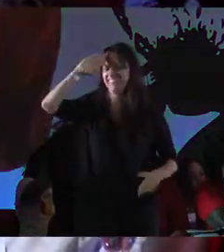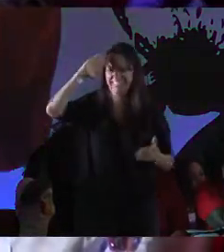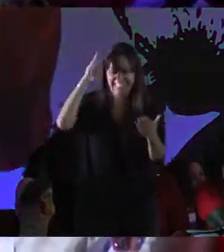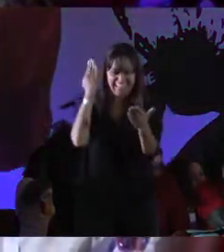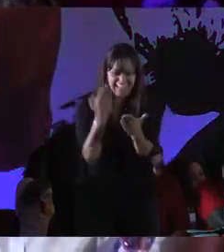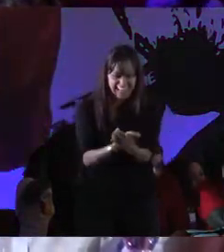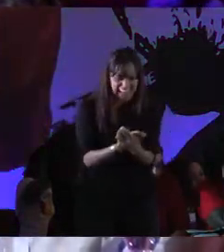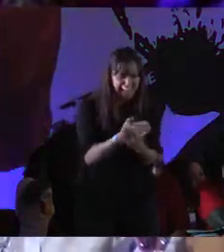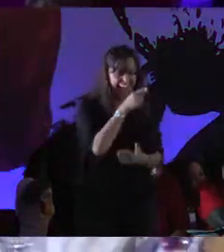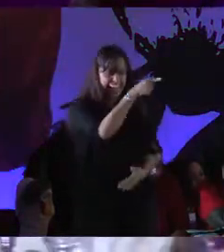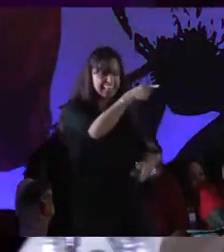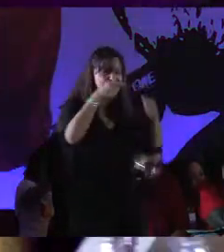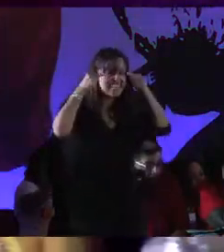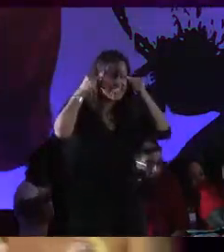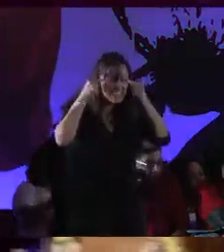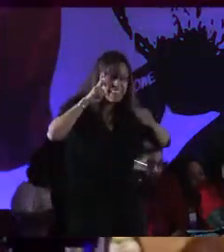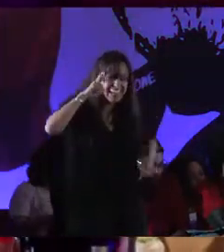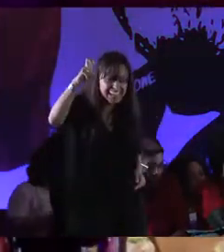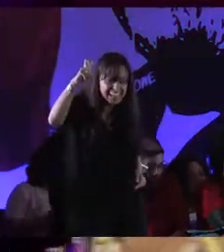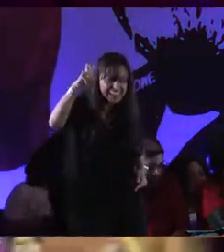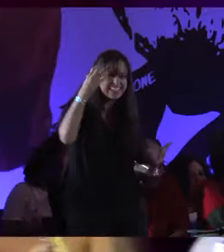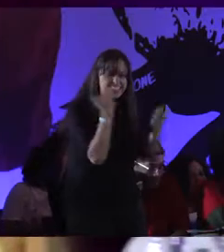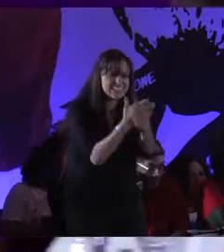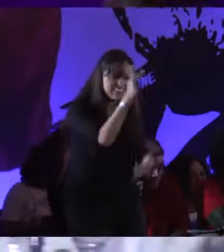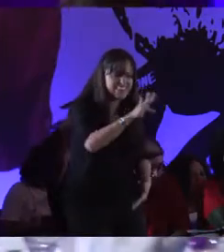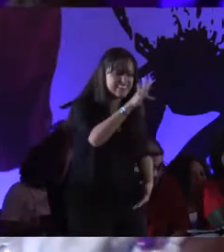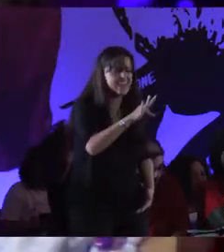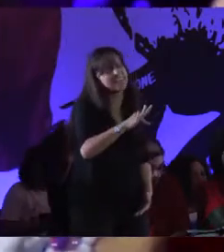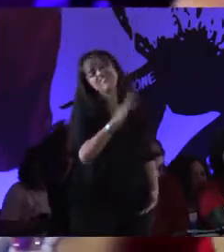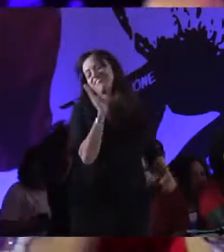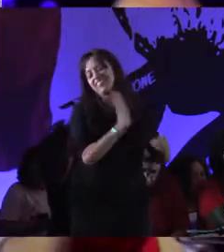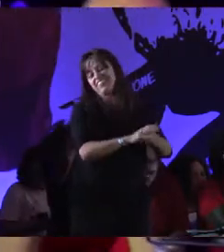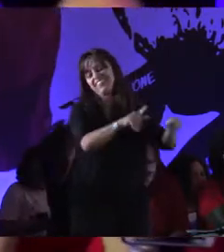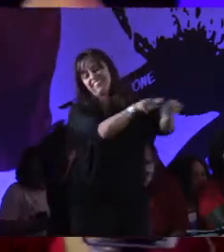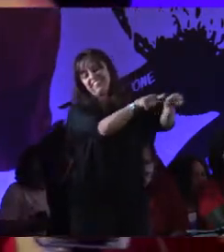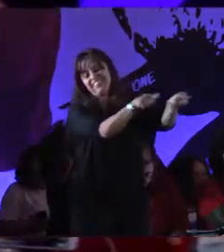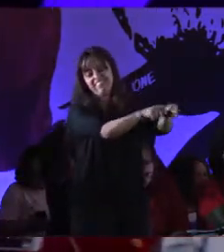da Federal. Aí, ó.